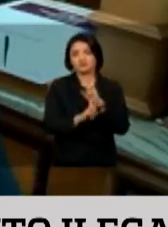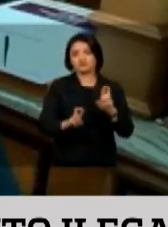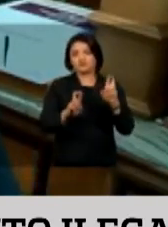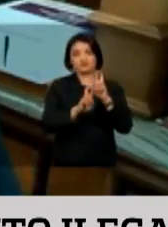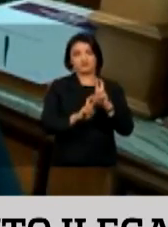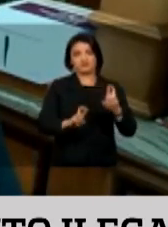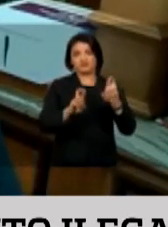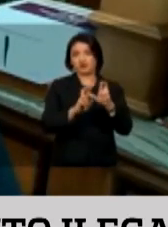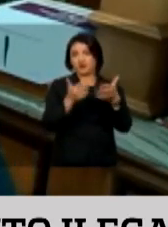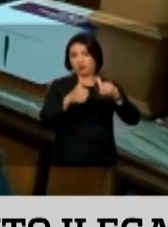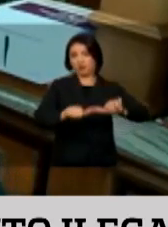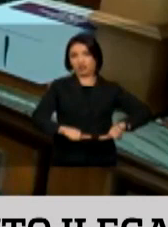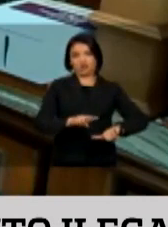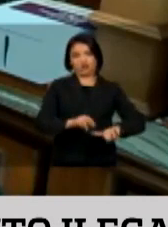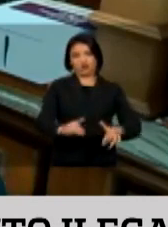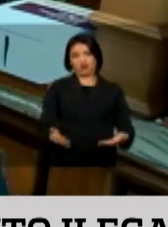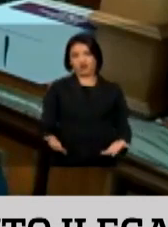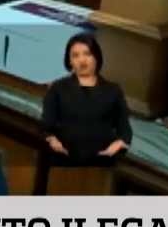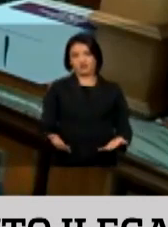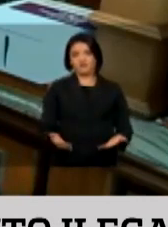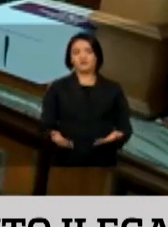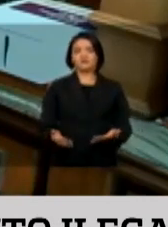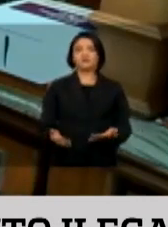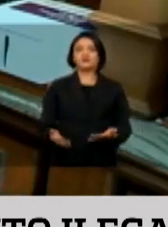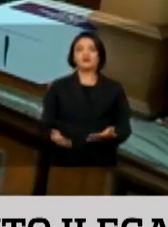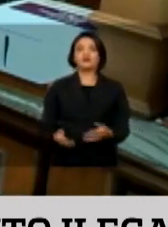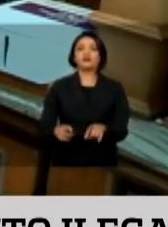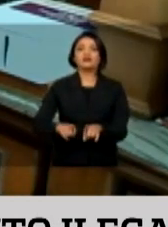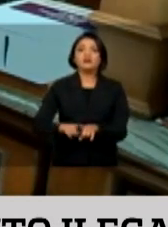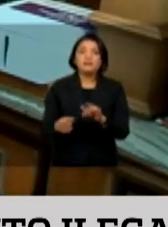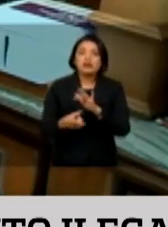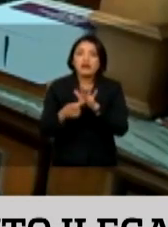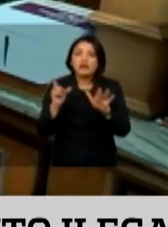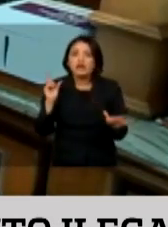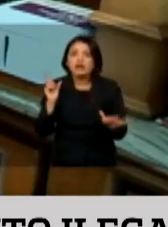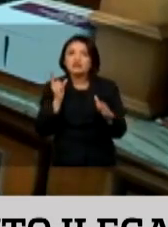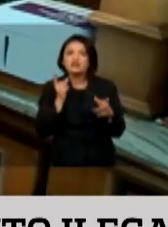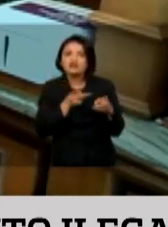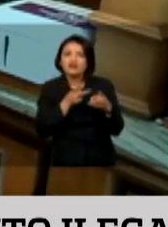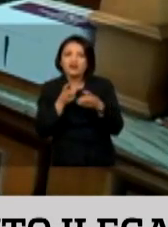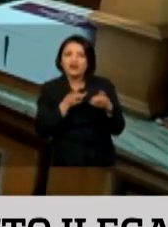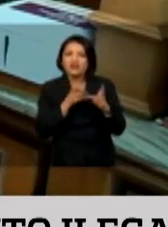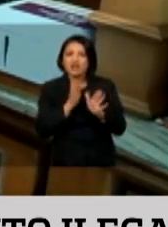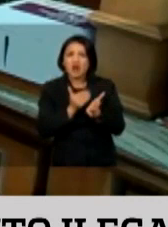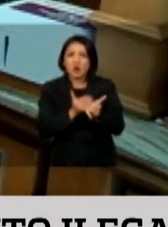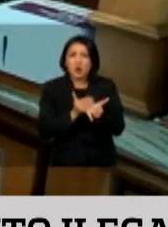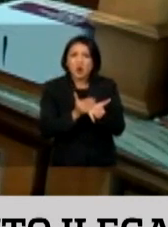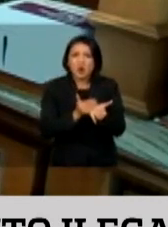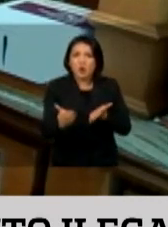natimorto. E ante as achegas verificadas depois de